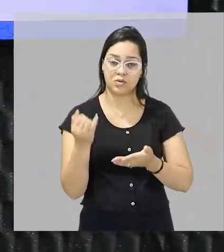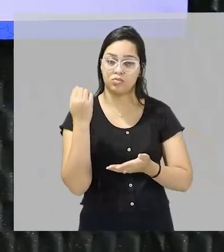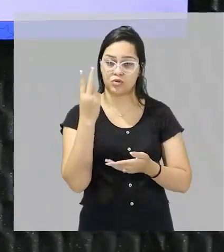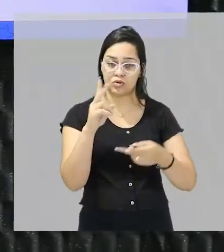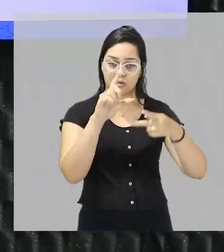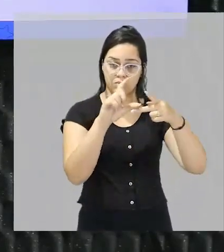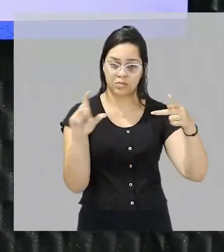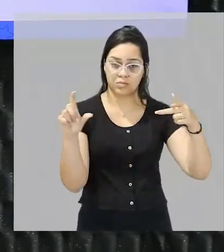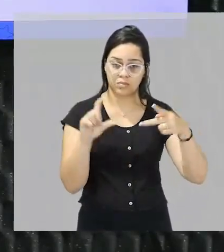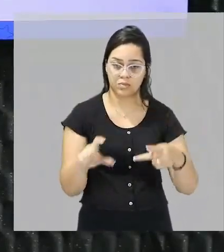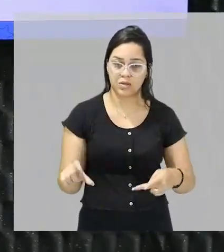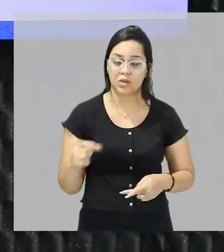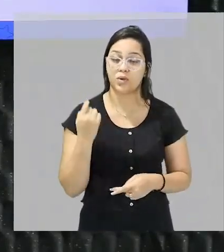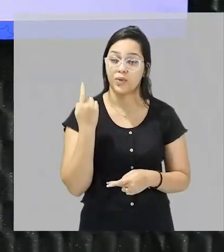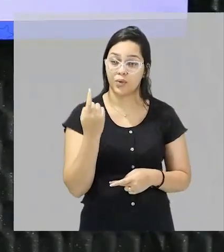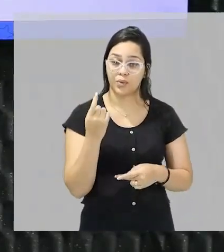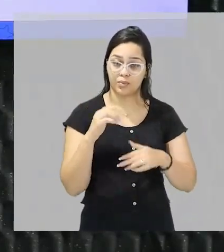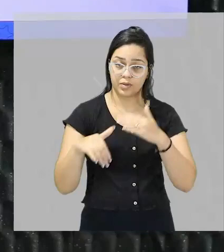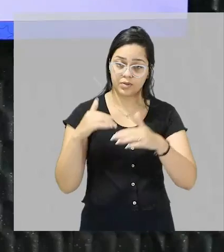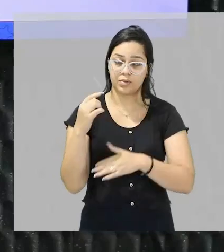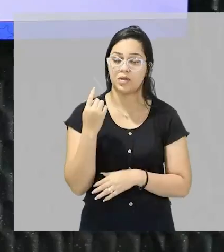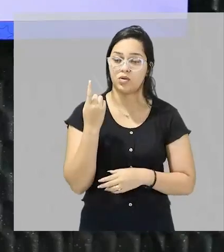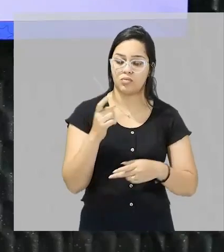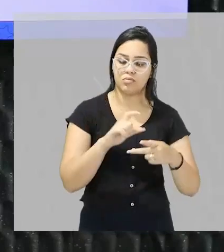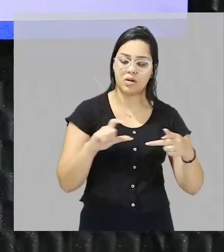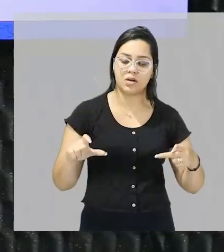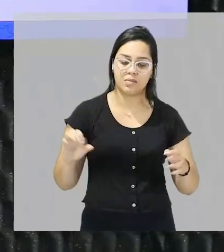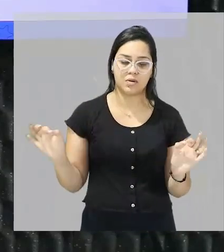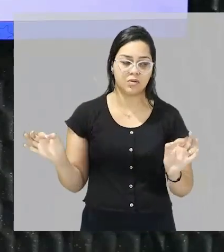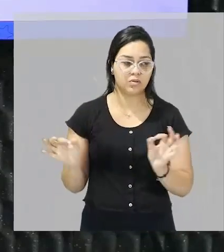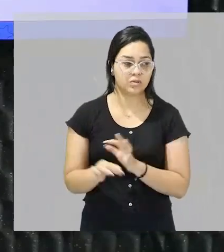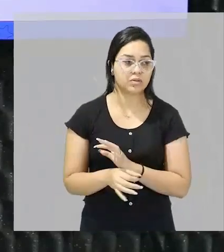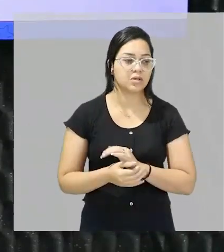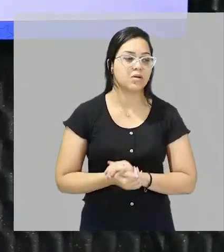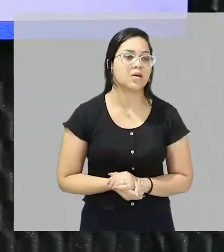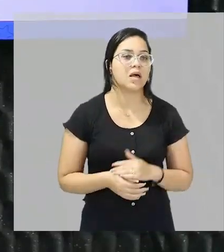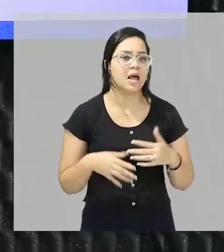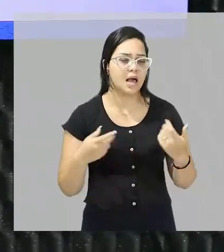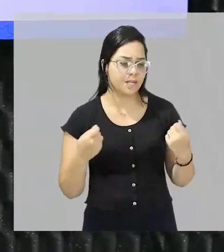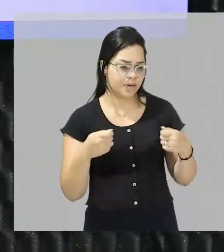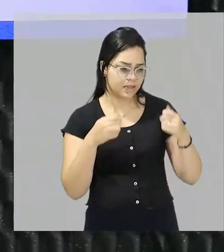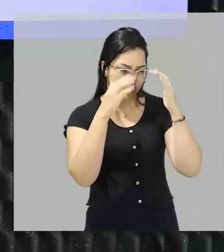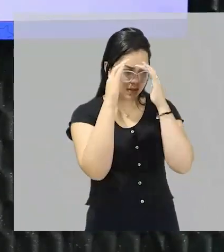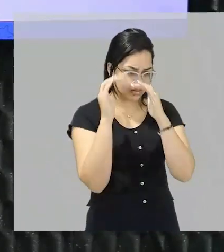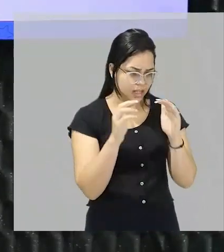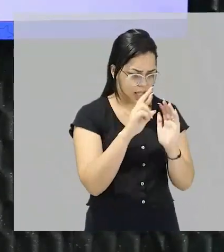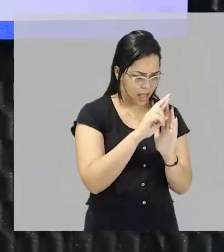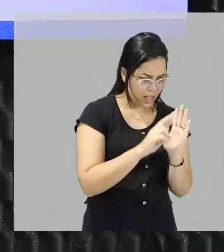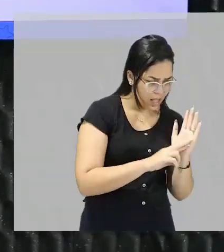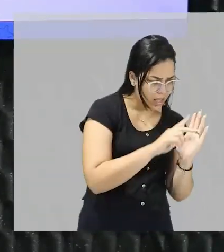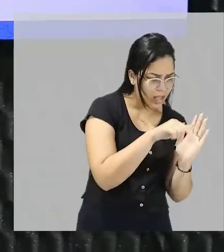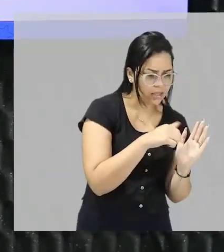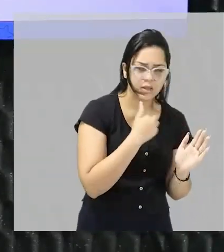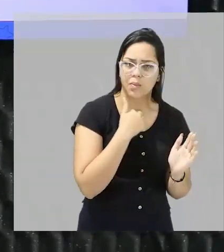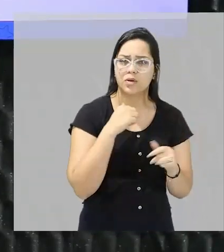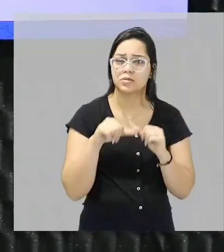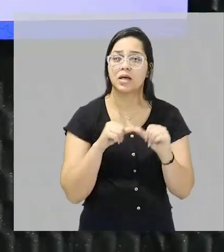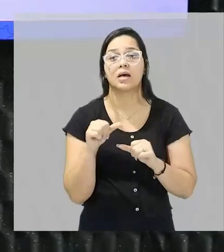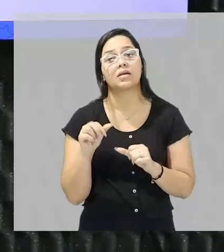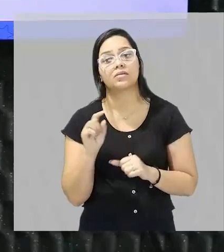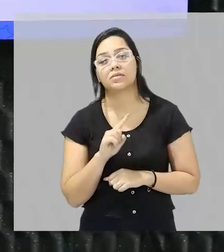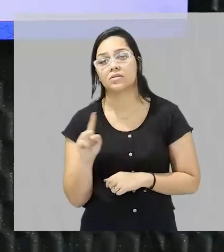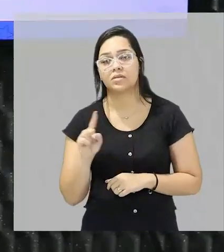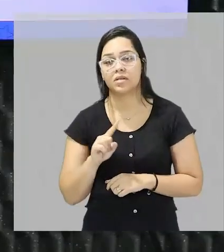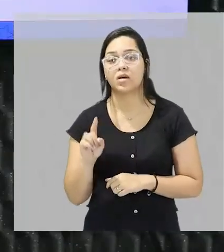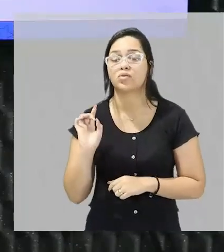para o desenvolvimento e 1 parágrafo para a conclusão. Ah, eu tenho que seguir isso? É regra? Não posso mudar? Não, turma,